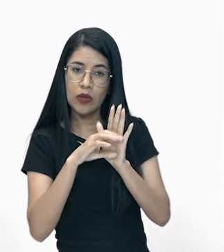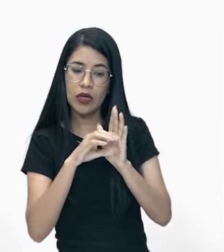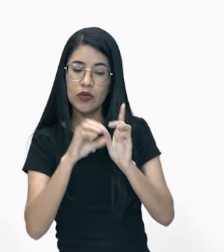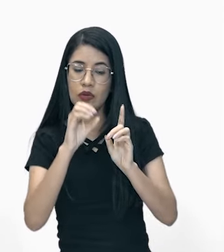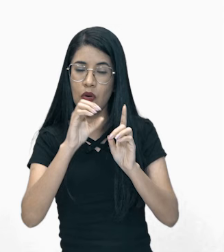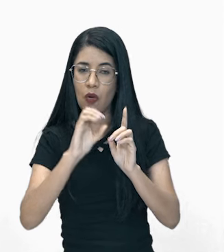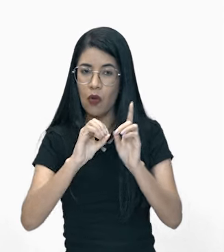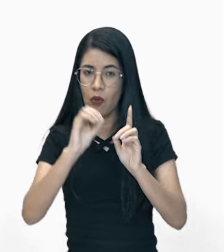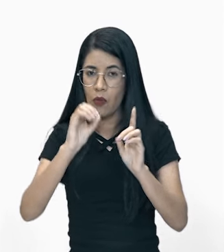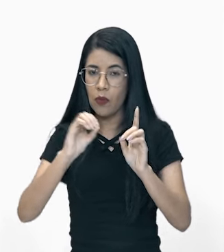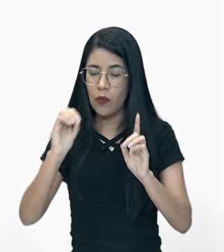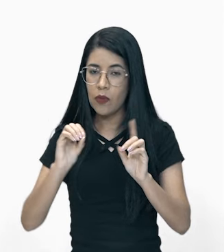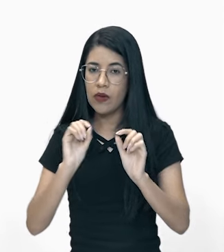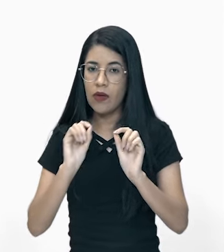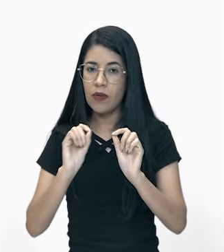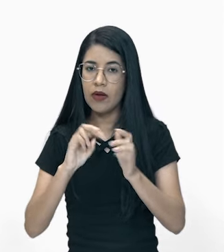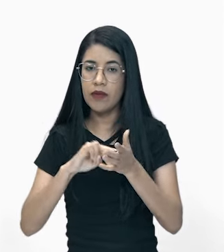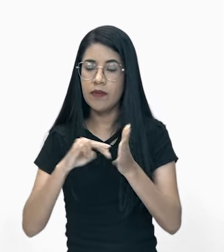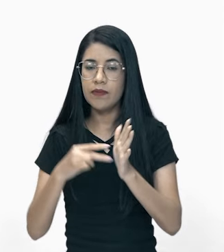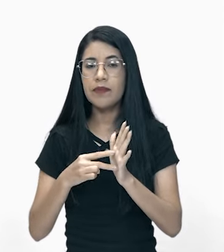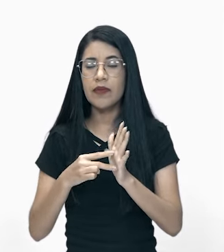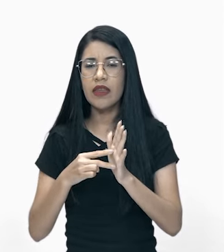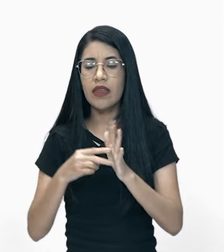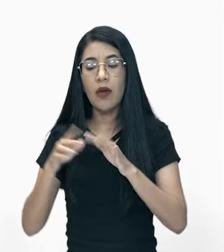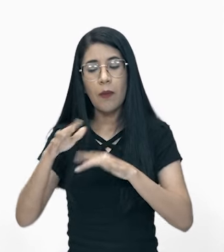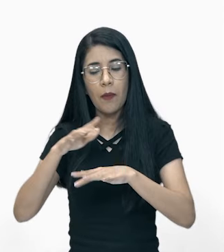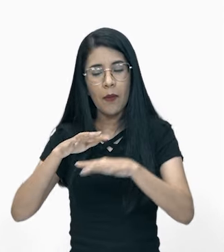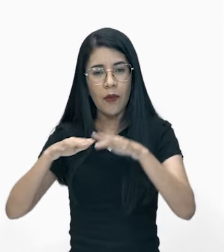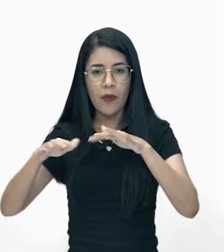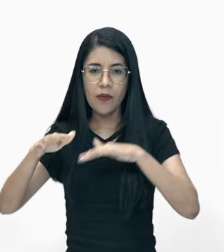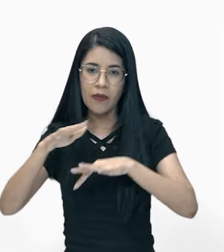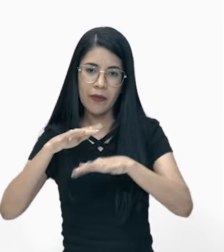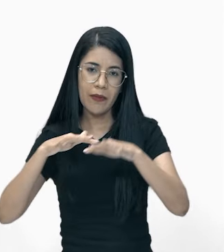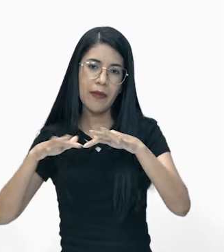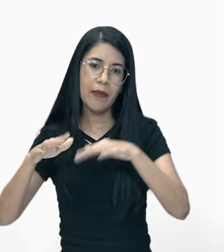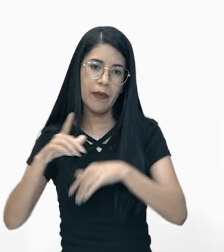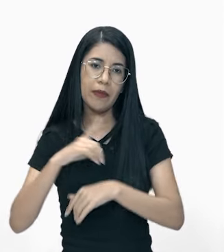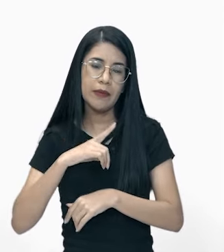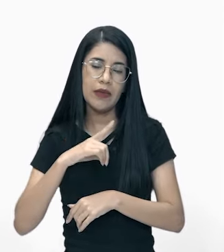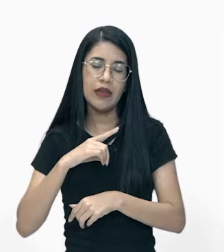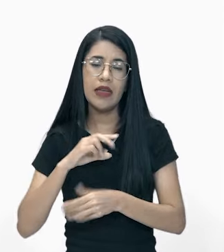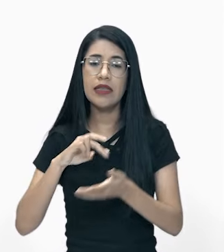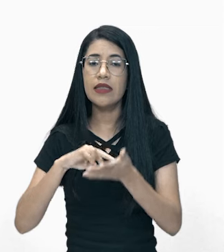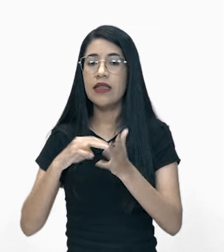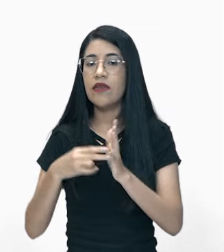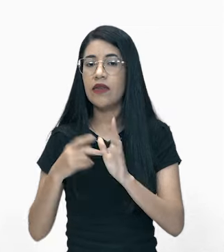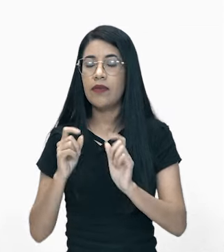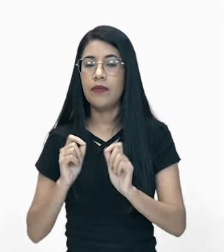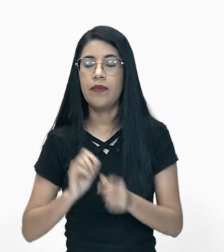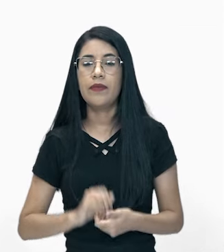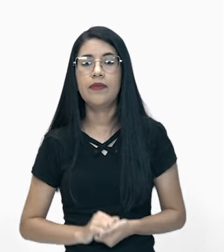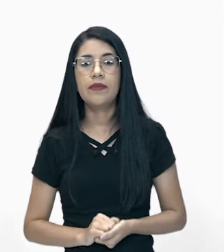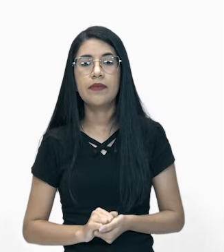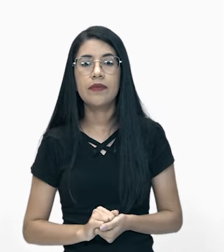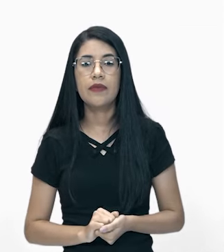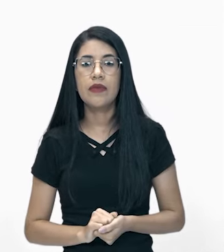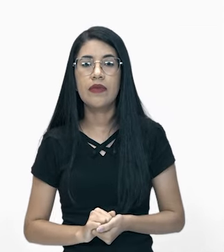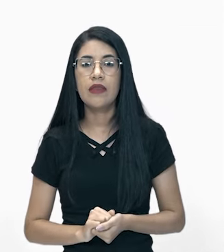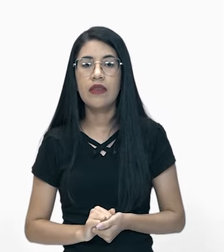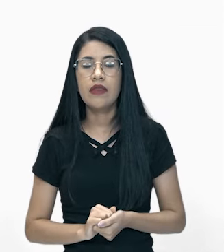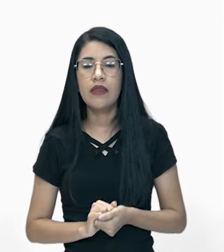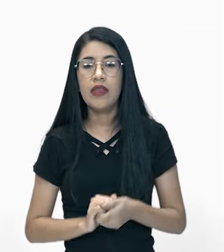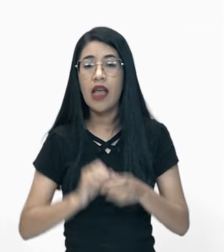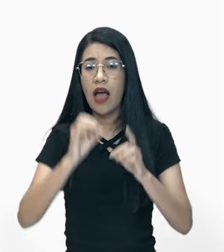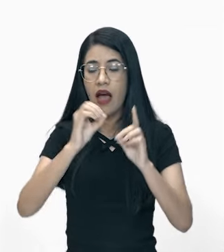do que sendo uma perturbação. Mas o que é essa onda? A onda, você tem